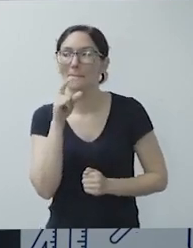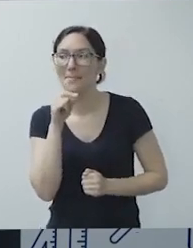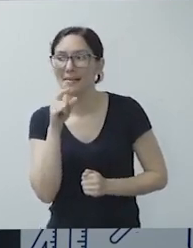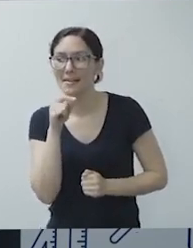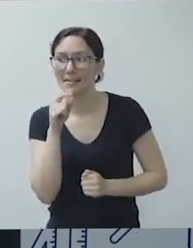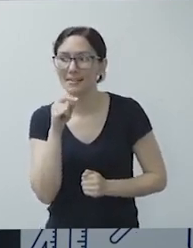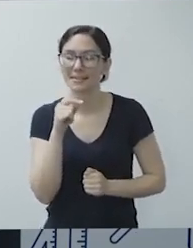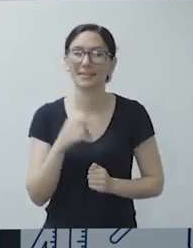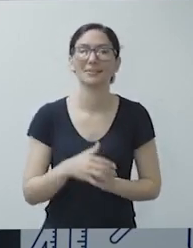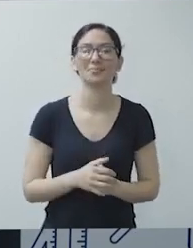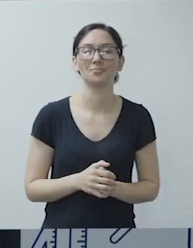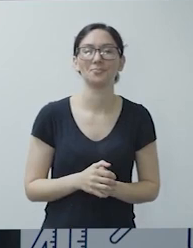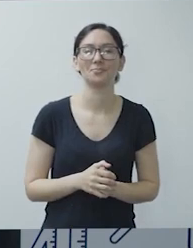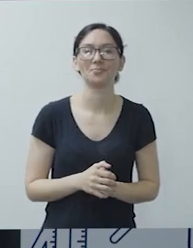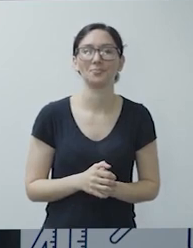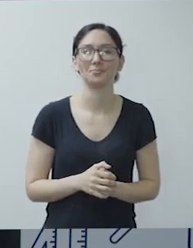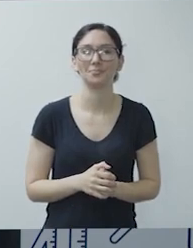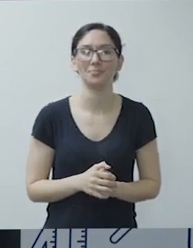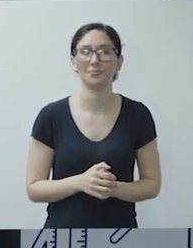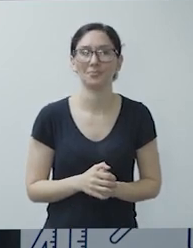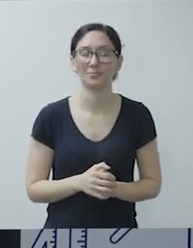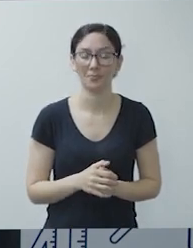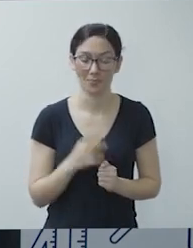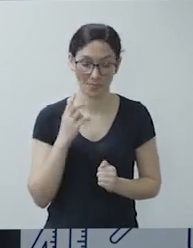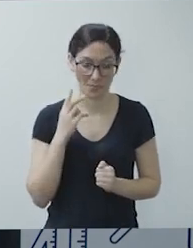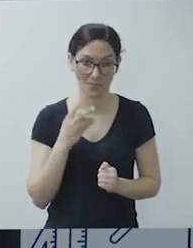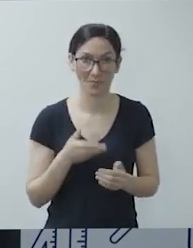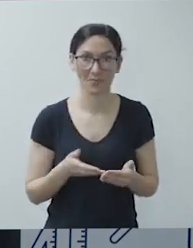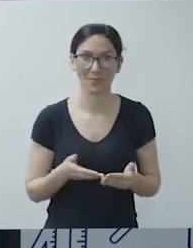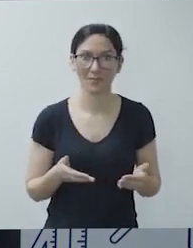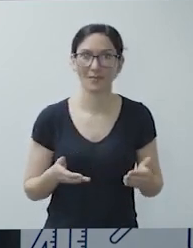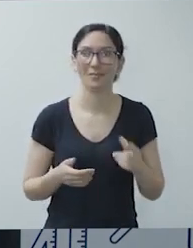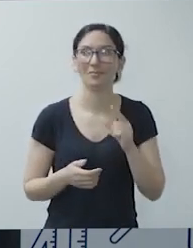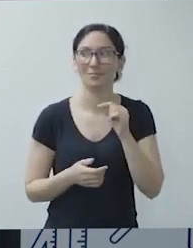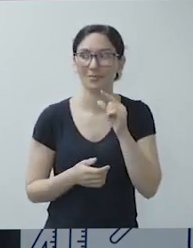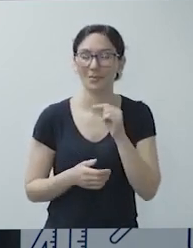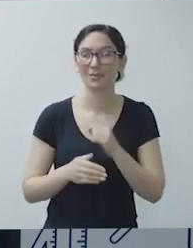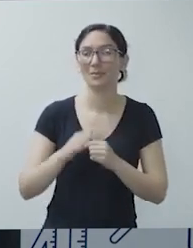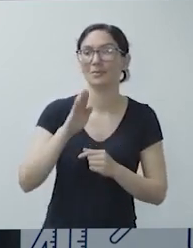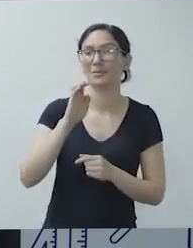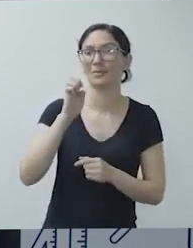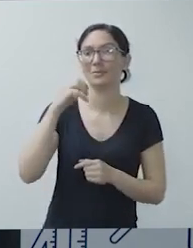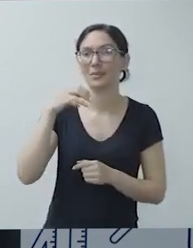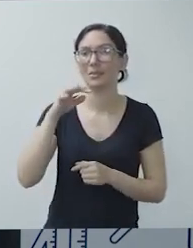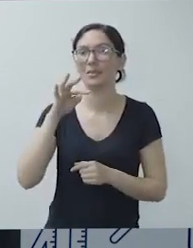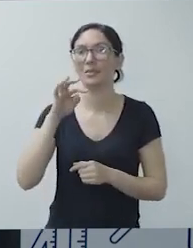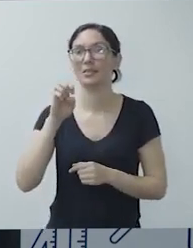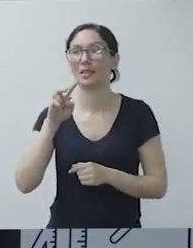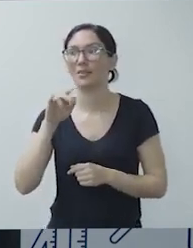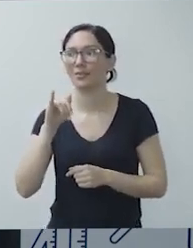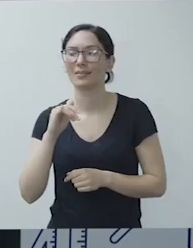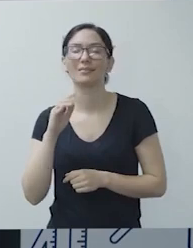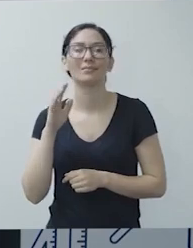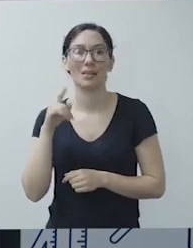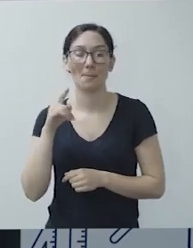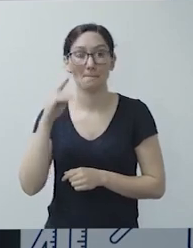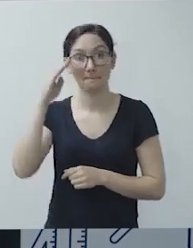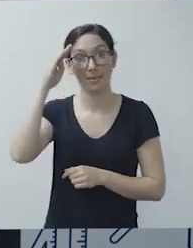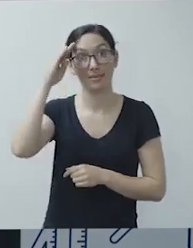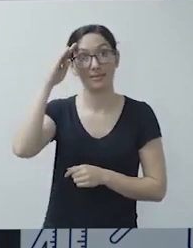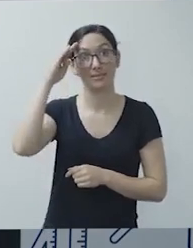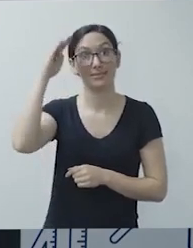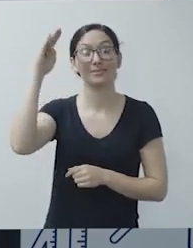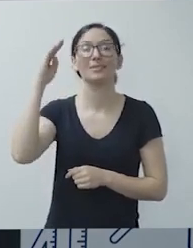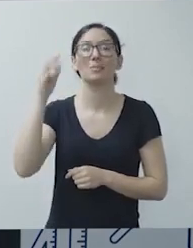passarinho, do nosso passarinho bem-te-vi, que foi um personagem principal da nossa